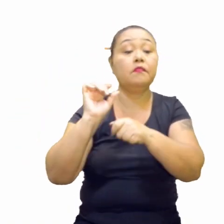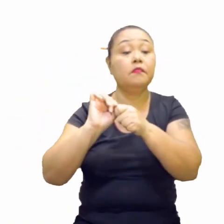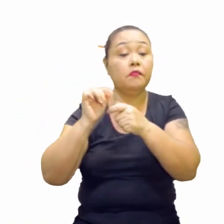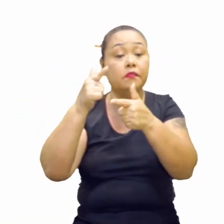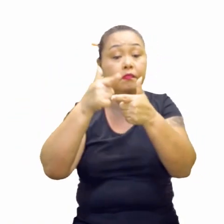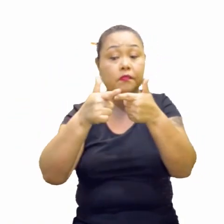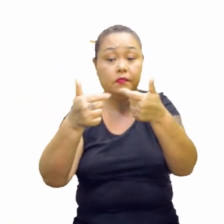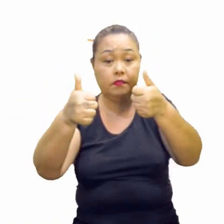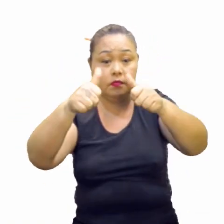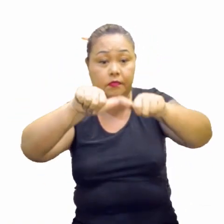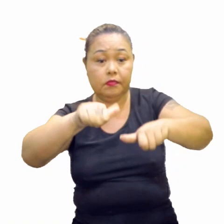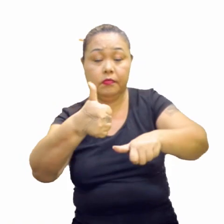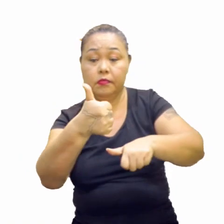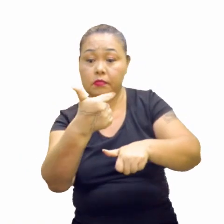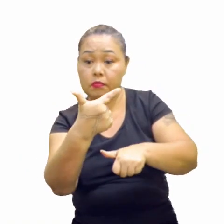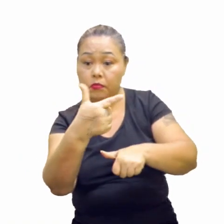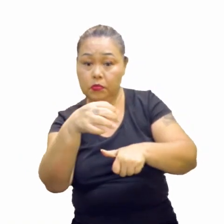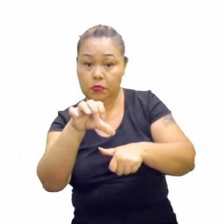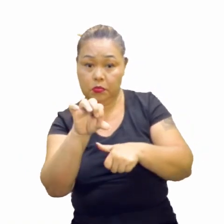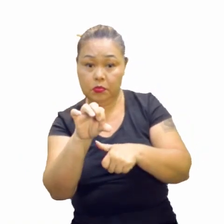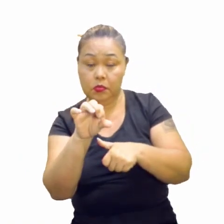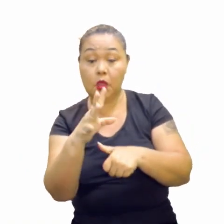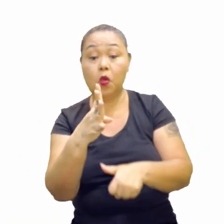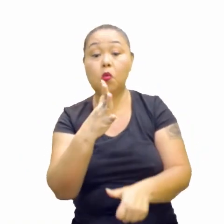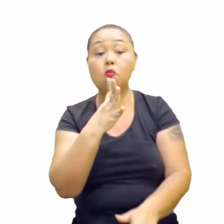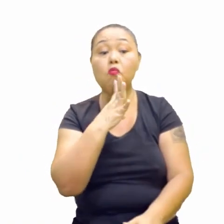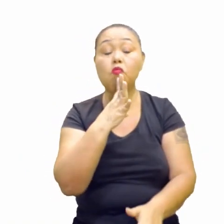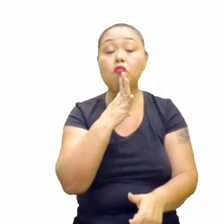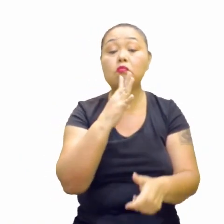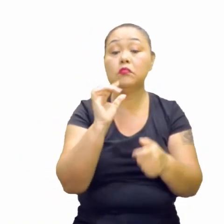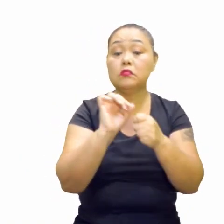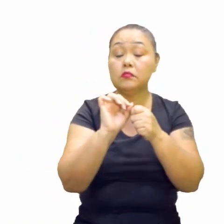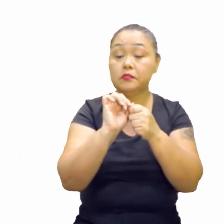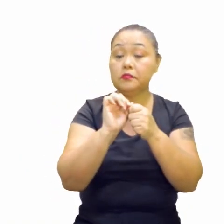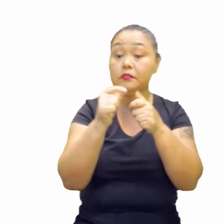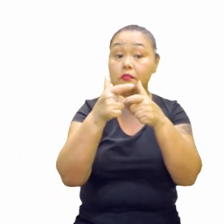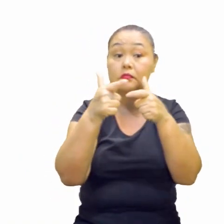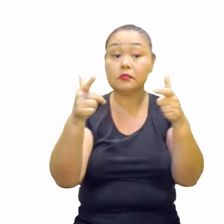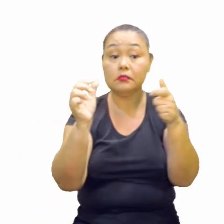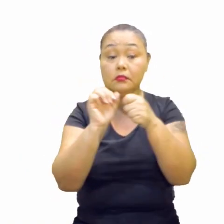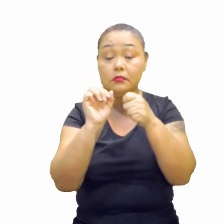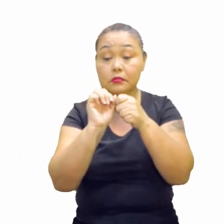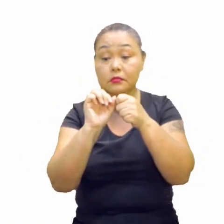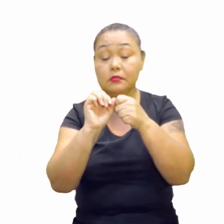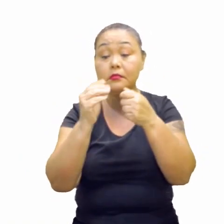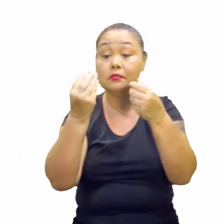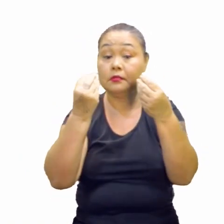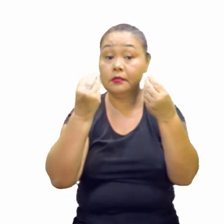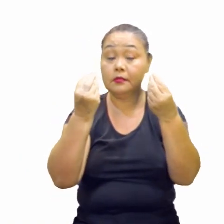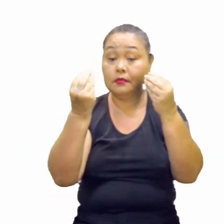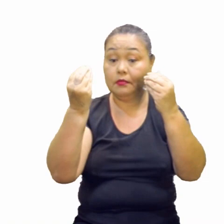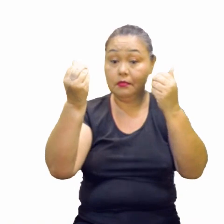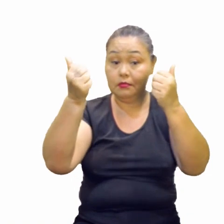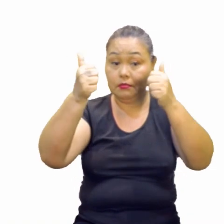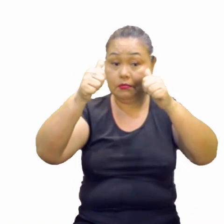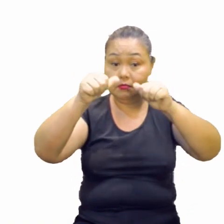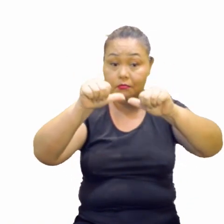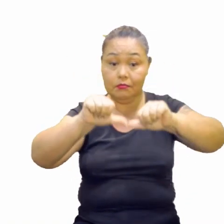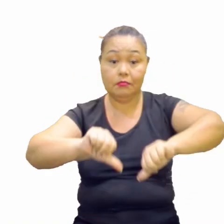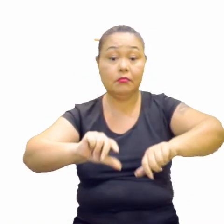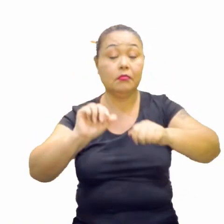Depressão, foi uma das mais graves crises econômicas do século XX. Por sua